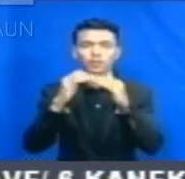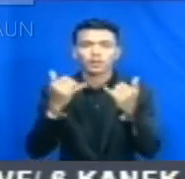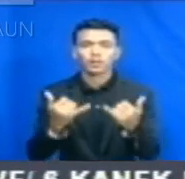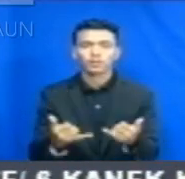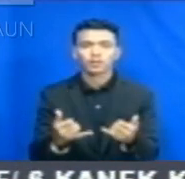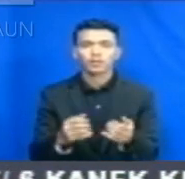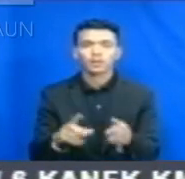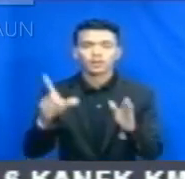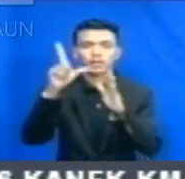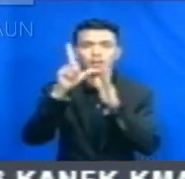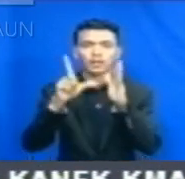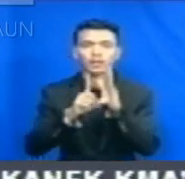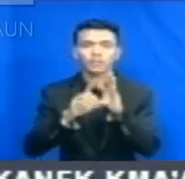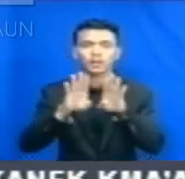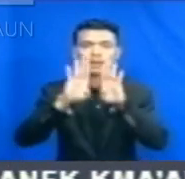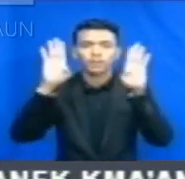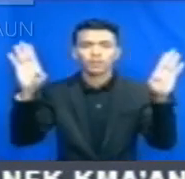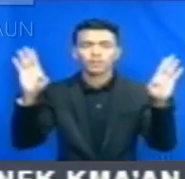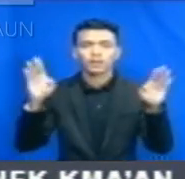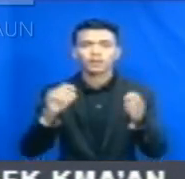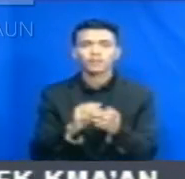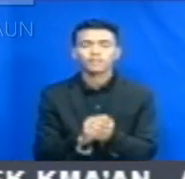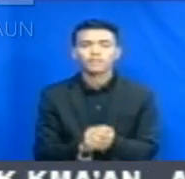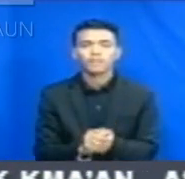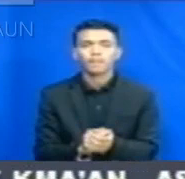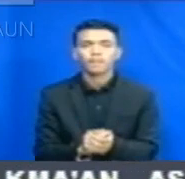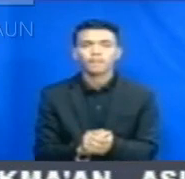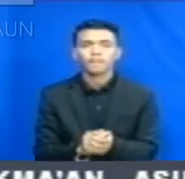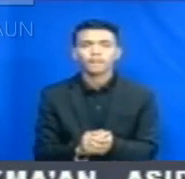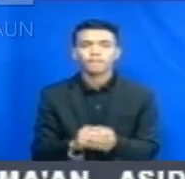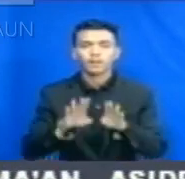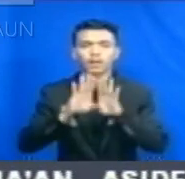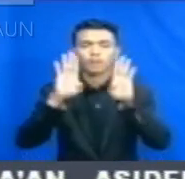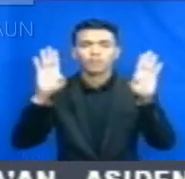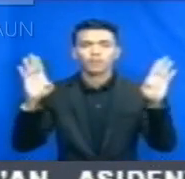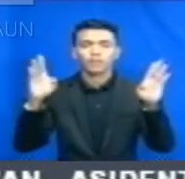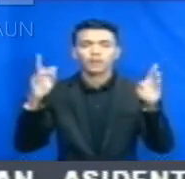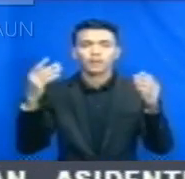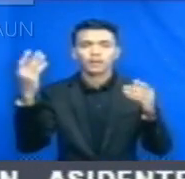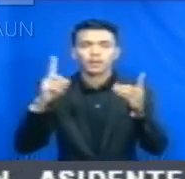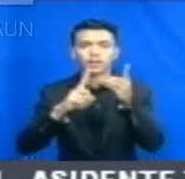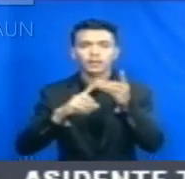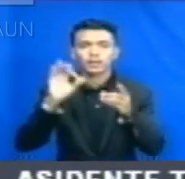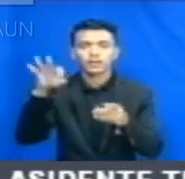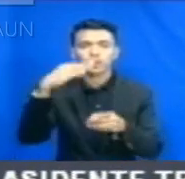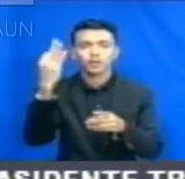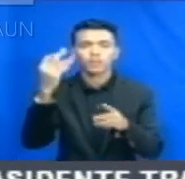nem em decreto lei nem bem que aprova antes de ter uma. Devemos que prova a tia na dia 19, fulano